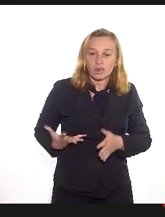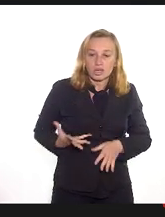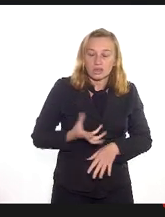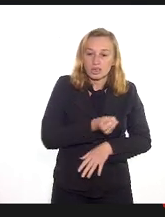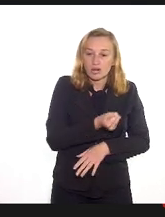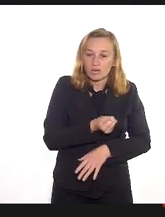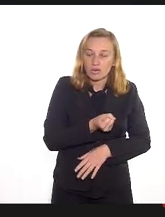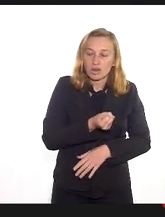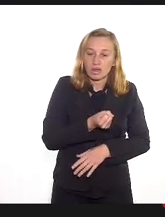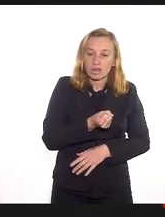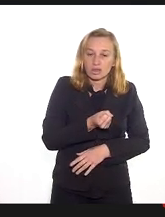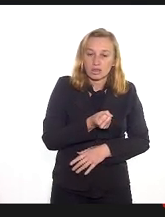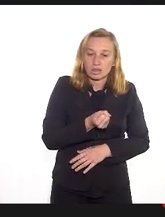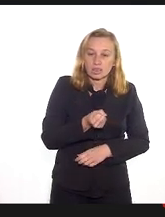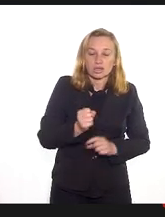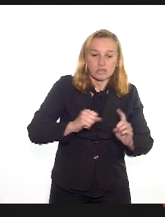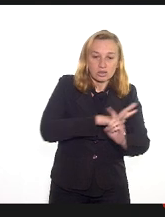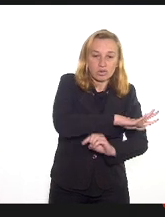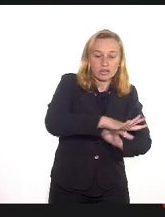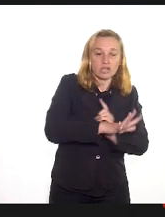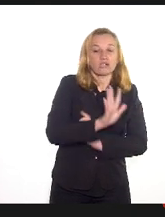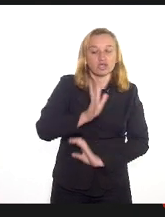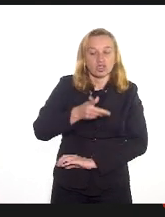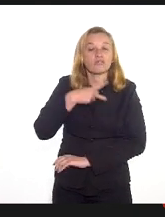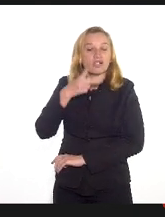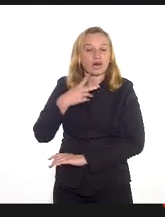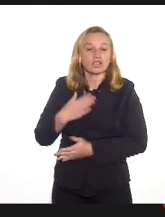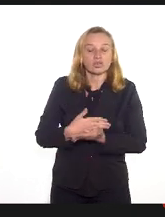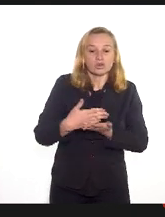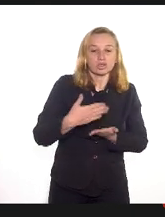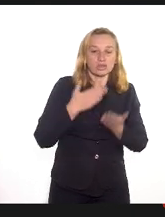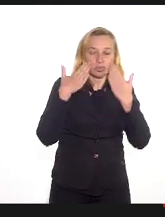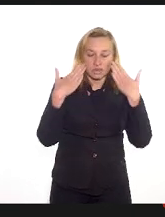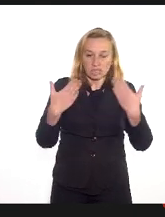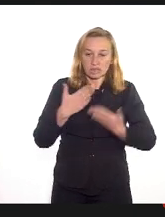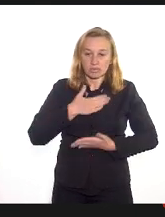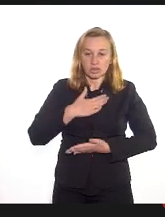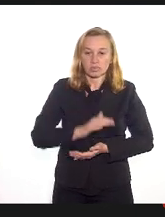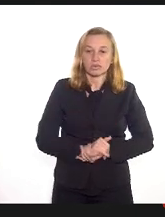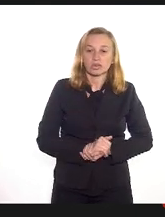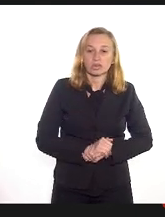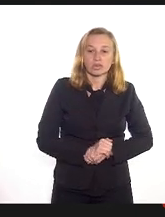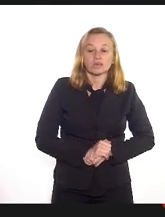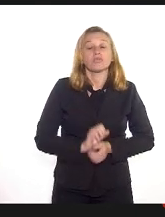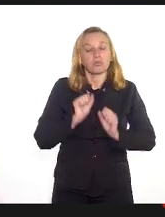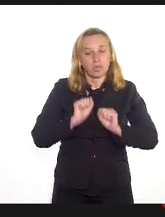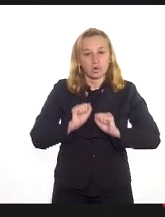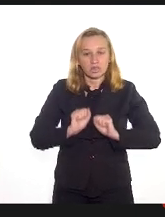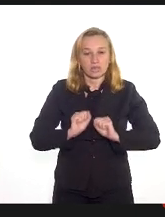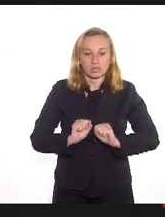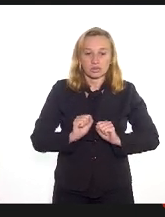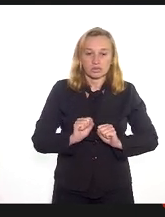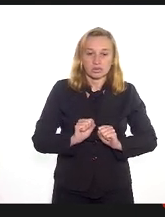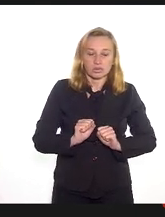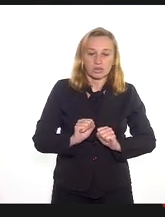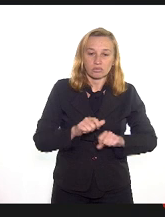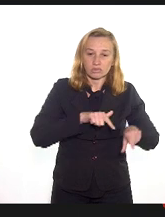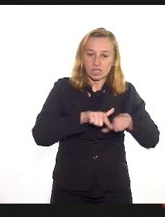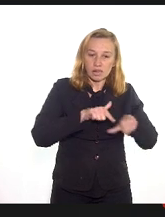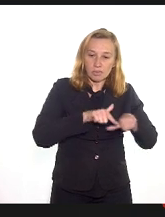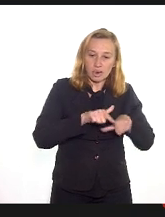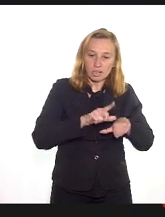passivo social que eu comentei no início da minha apresentação. Porque nós podemos pegar uma mão de obra não